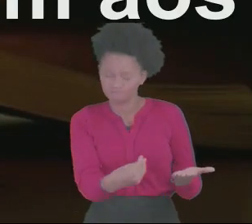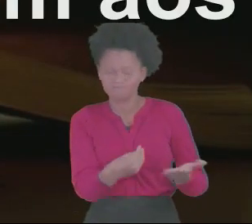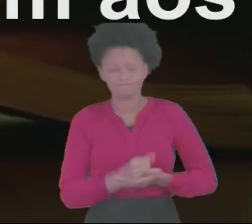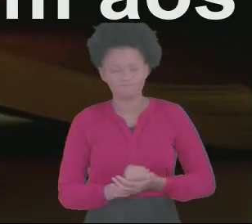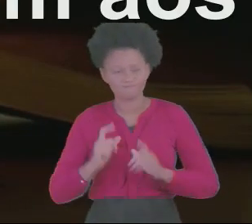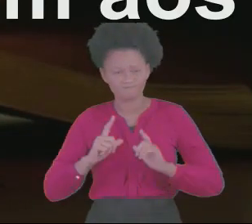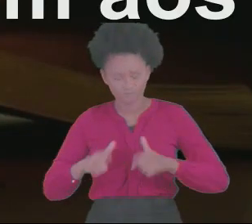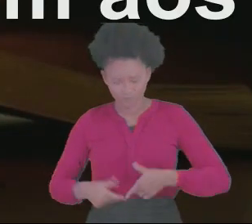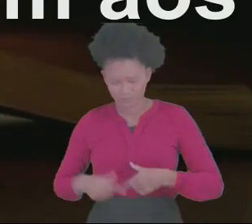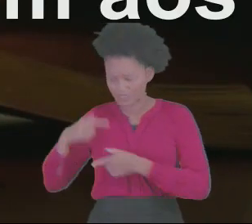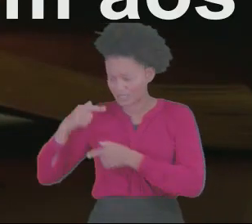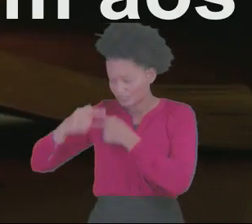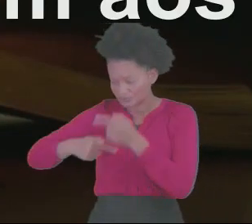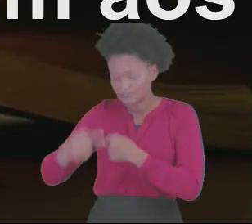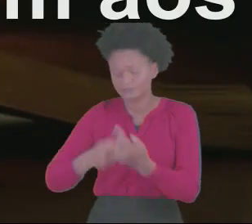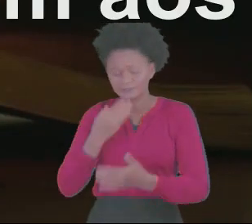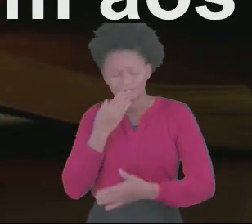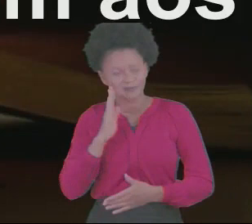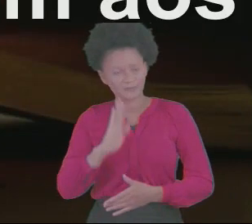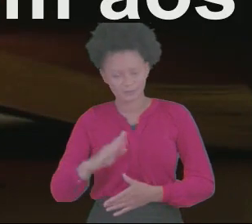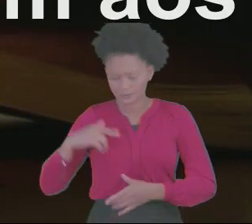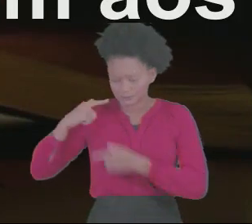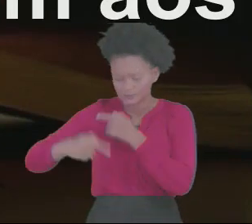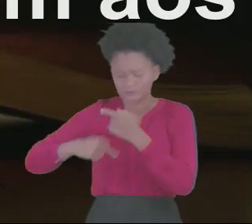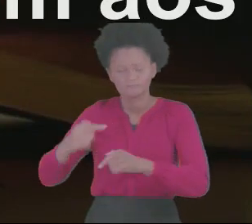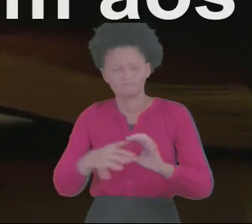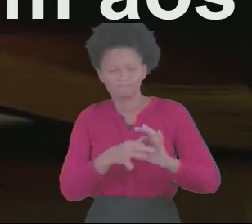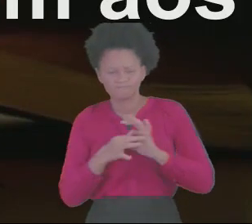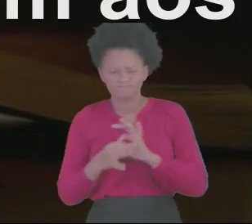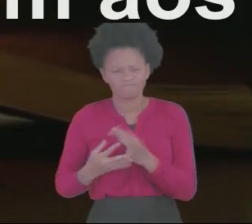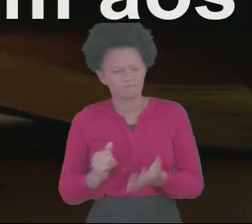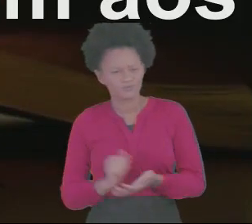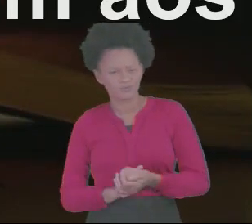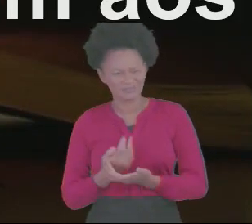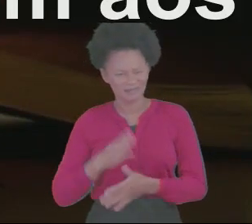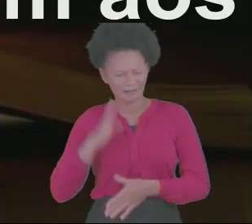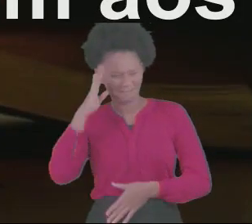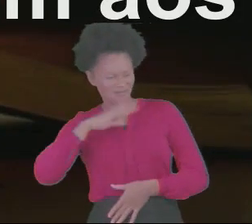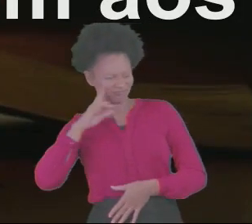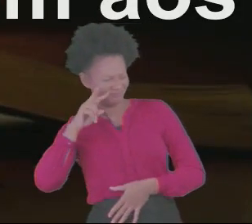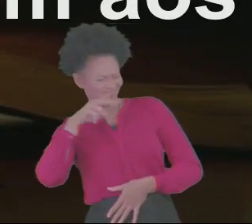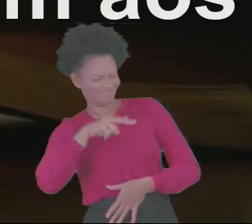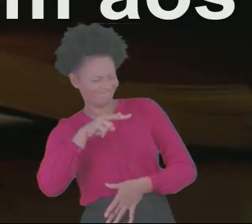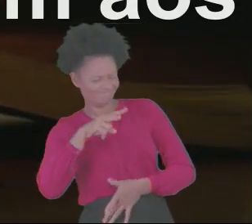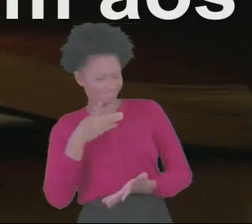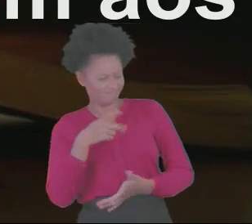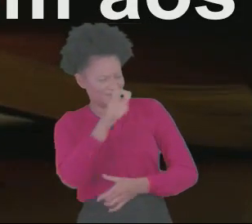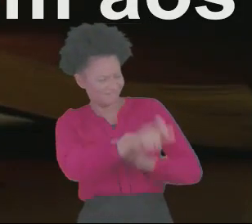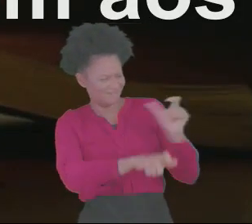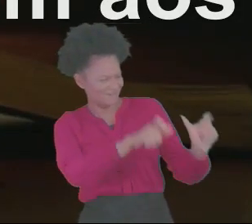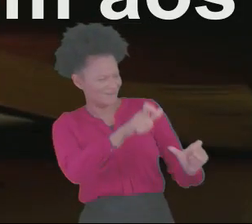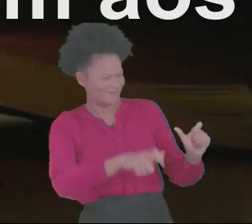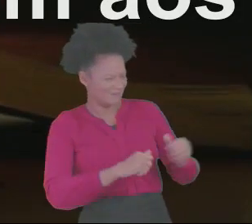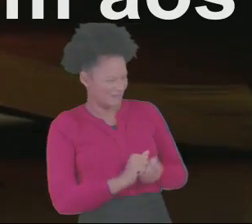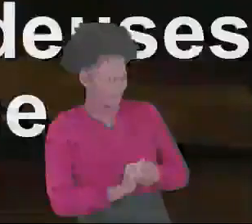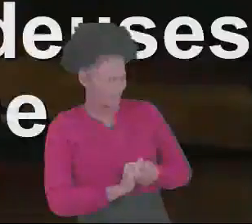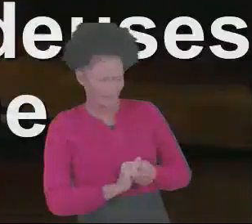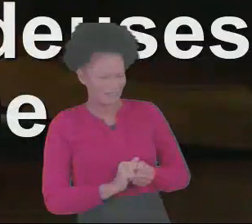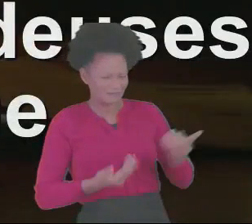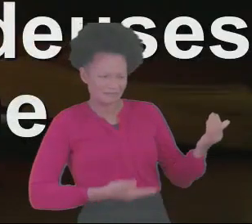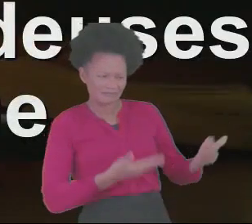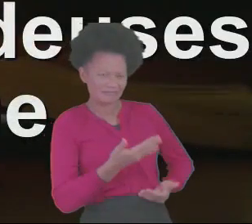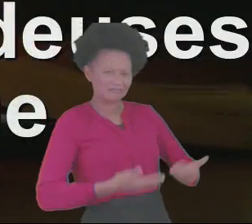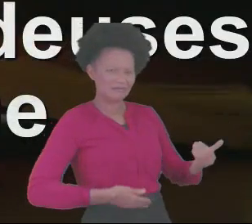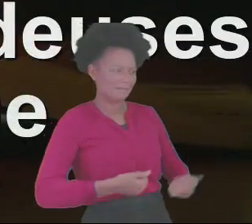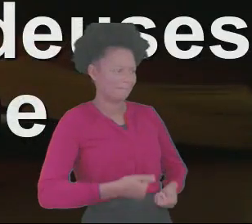promessa a geração da Aliança o que era mau Aos olhos do Senhor e serviram aos baalins